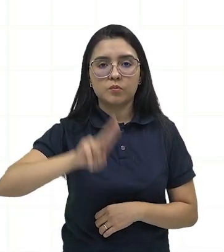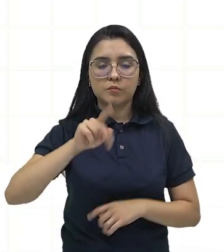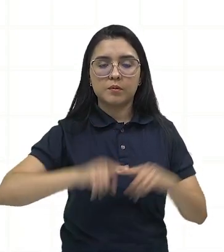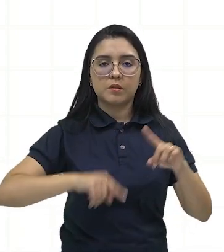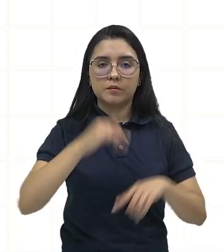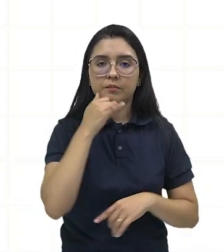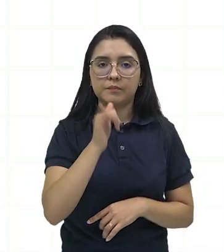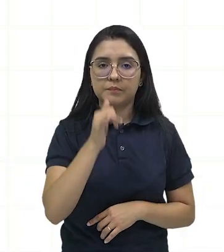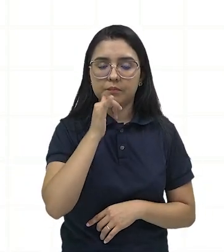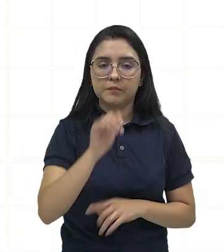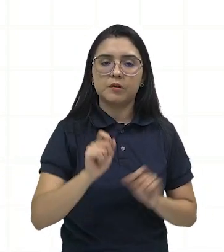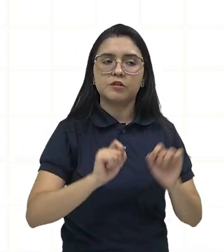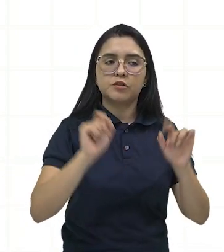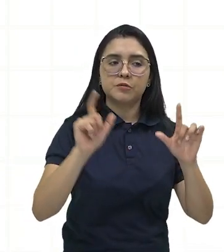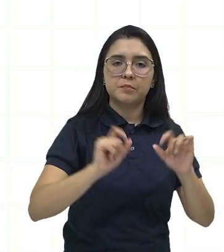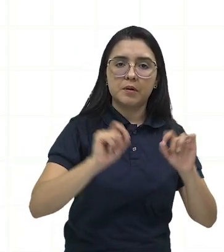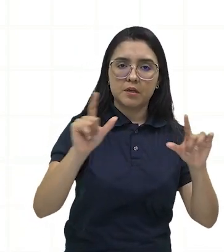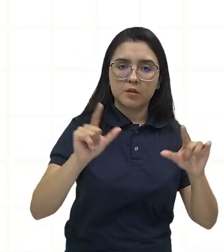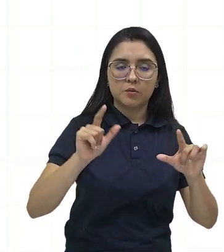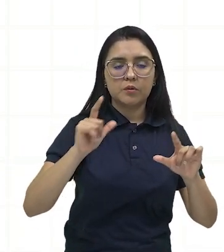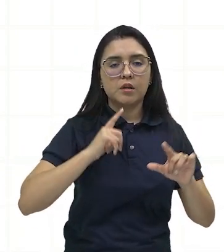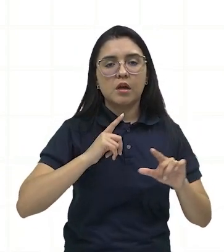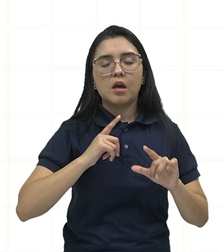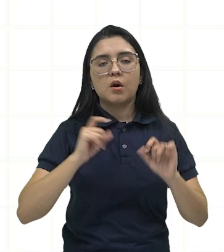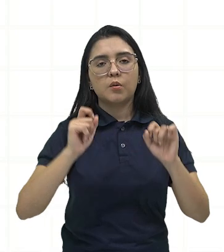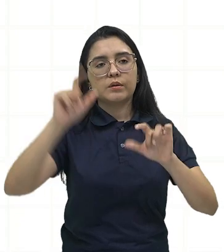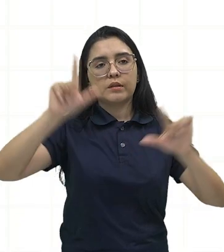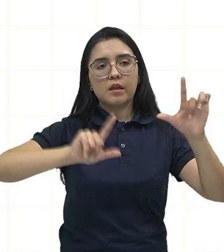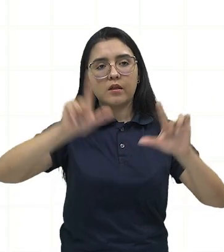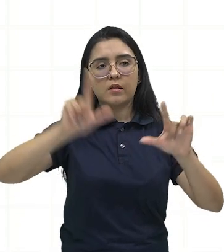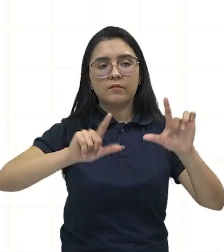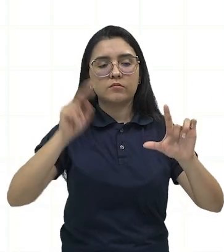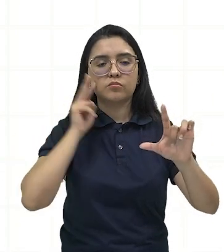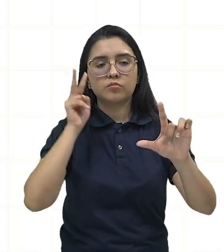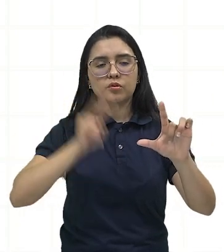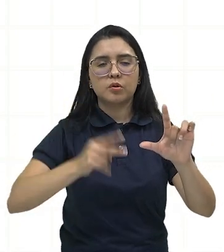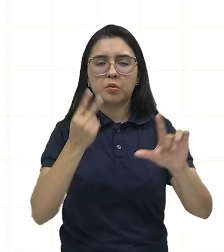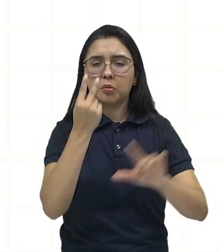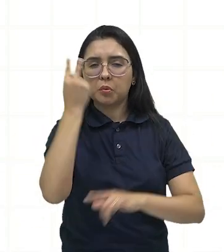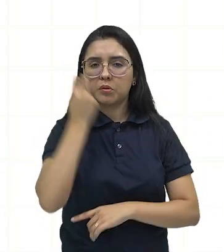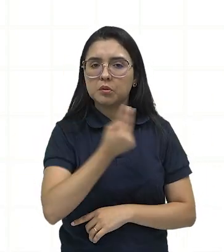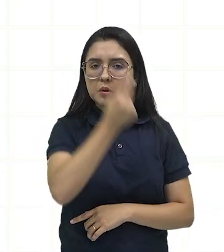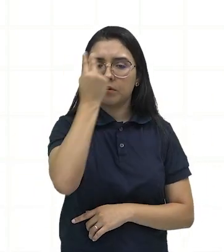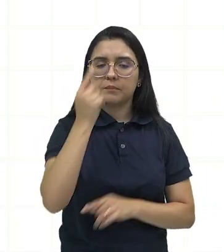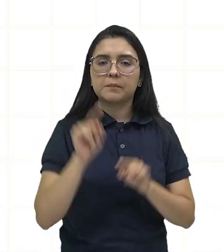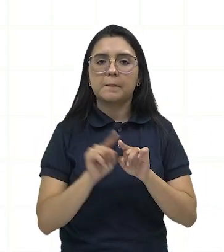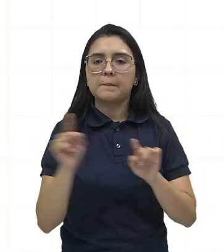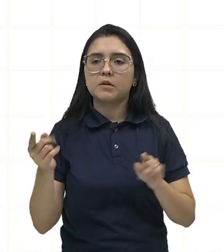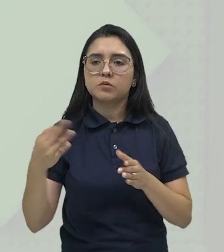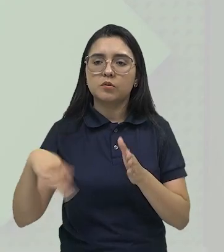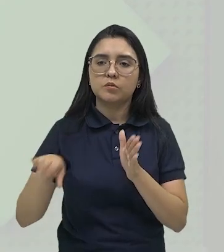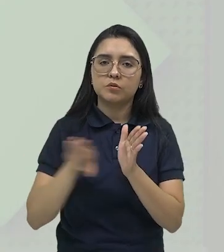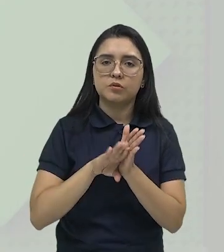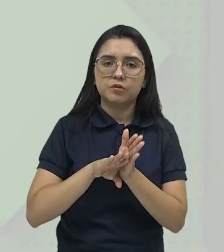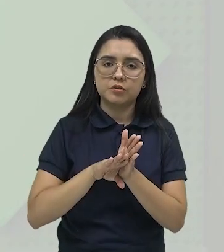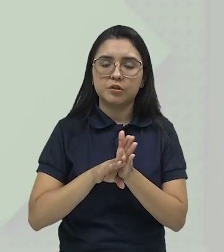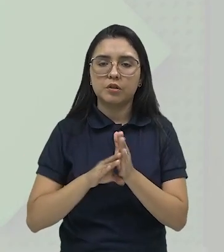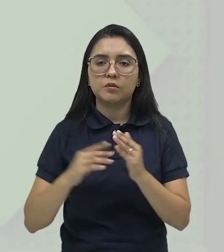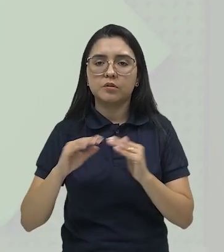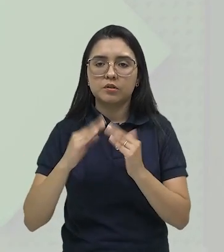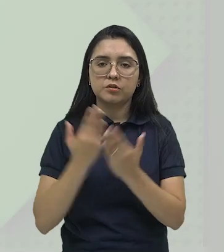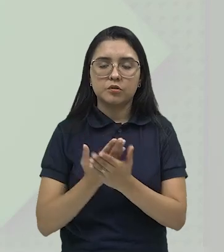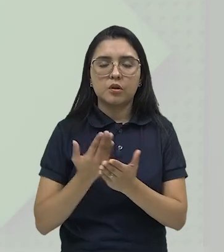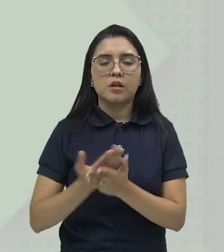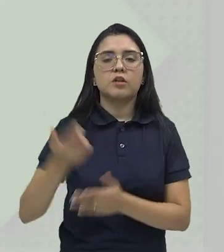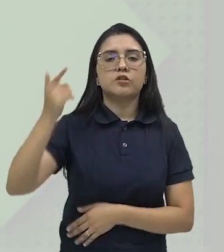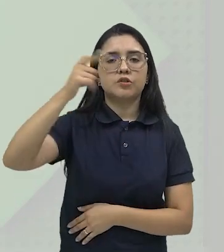casa. Ah, de manhã eu tô ali assistindo a TV, passo 2 horas, mas aí quando eu chego da escola eu ligo de novo e